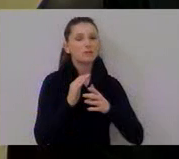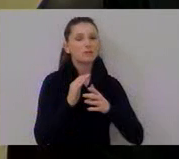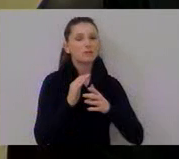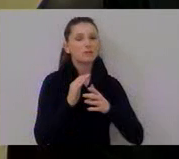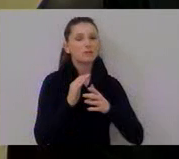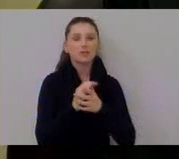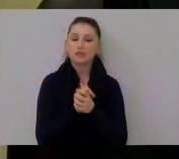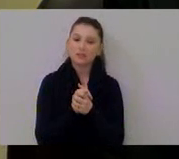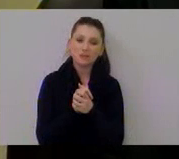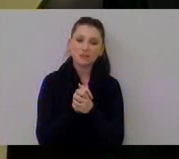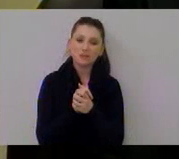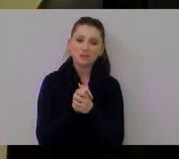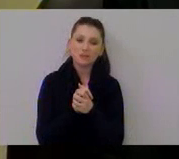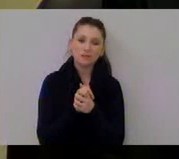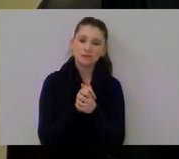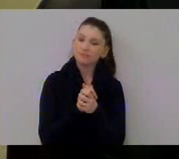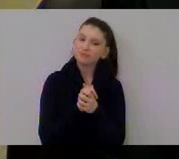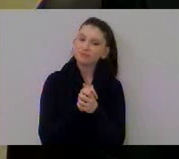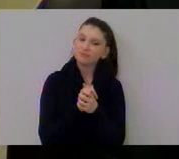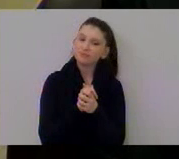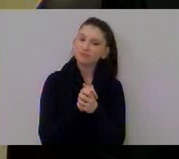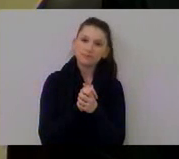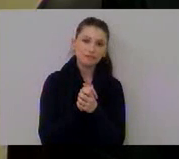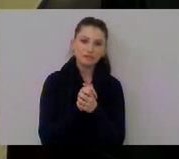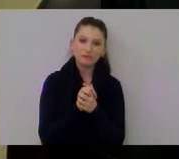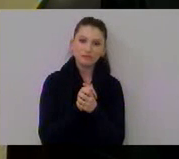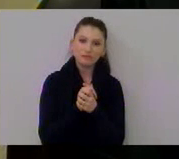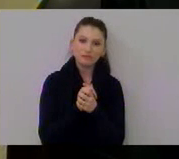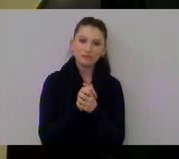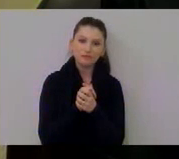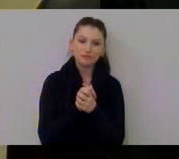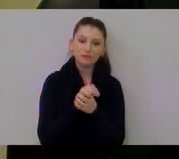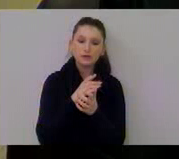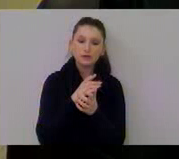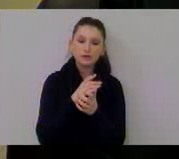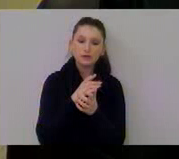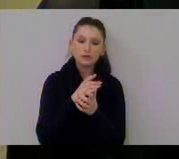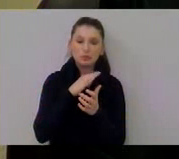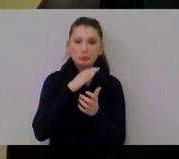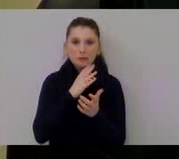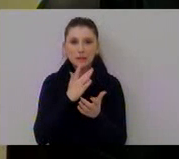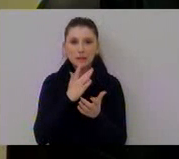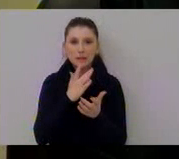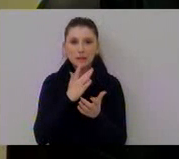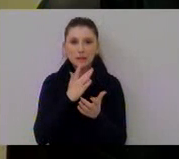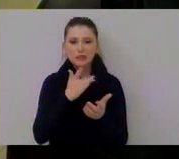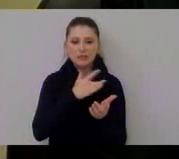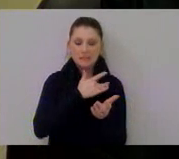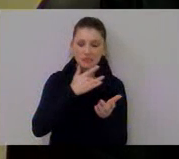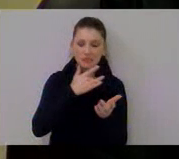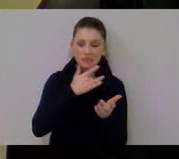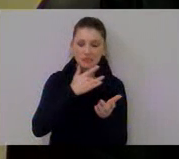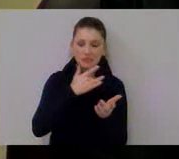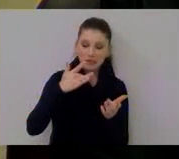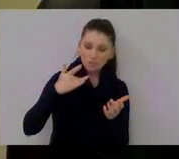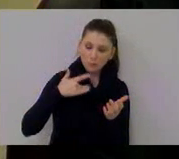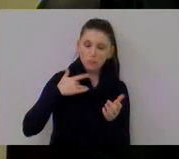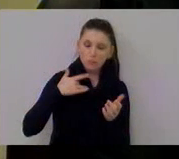em precárias condições, na nossa saúde e na nossa educação.